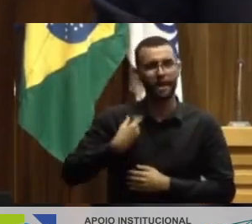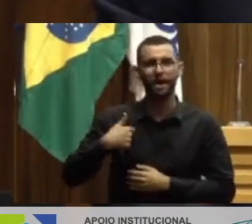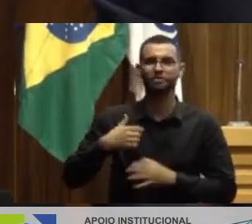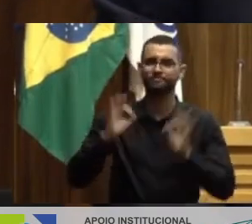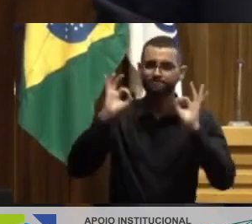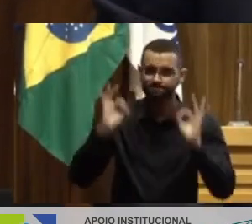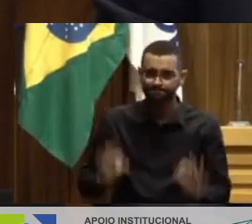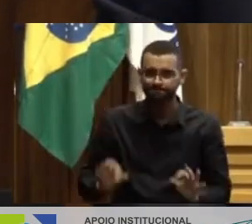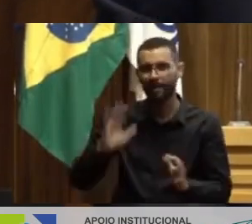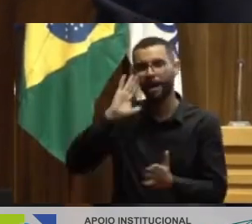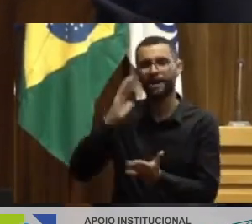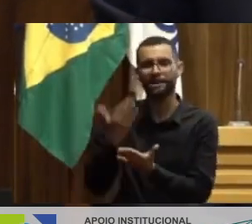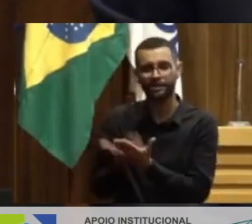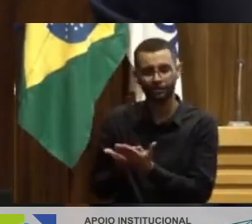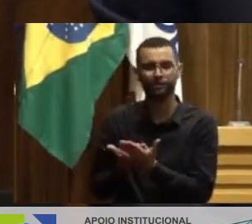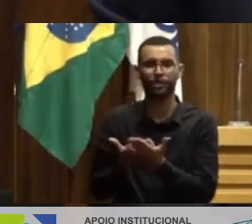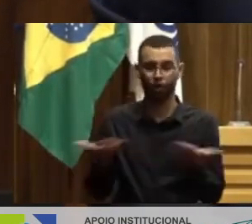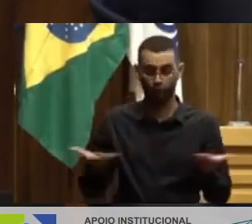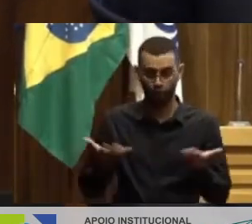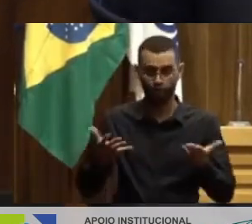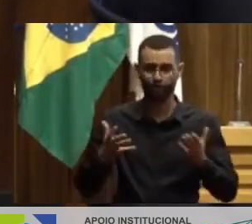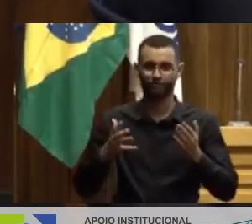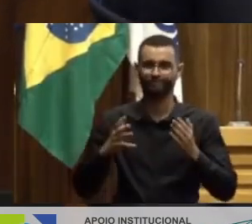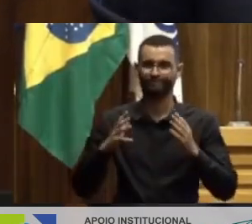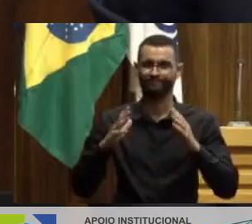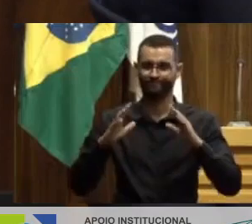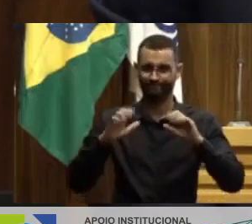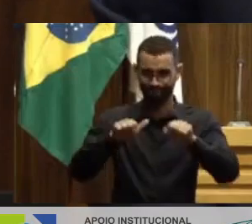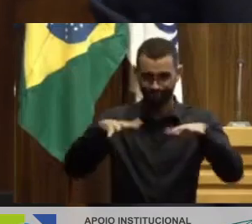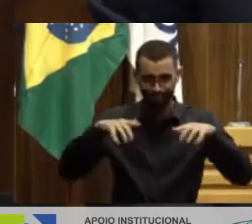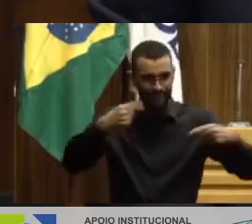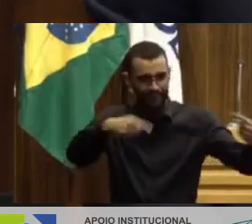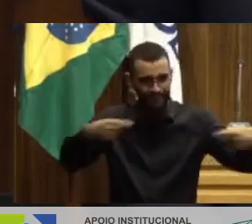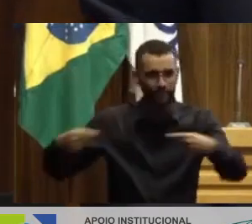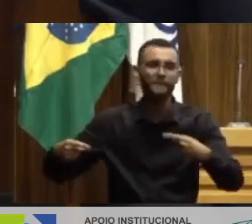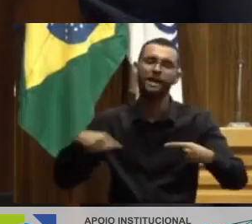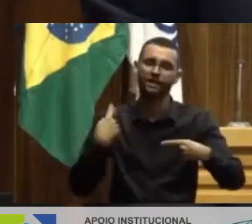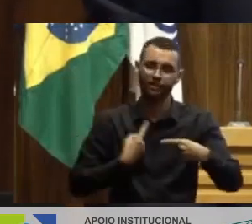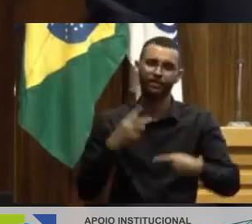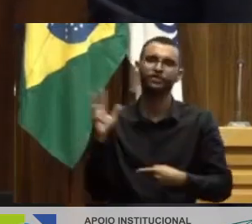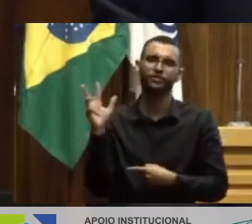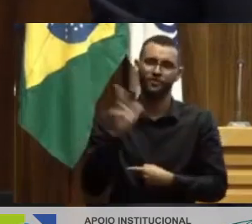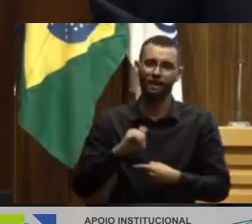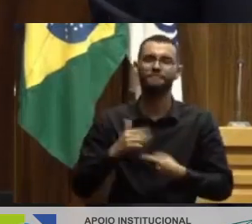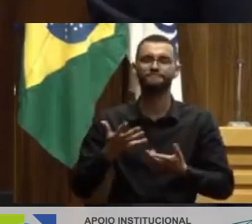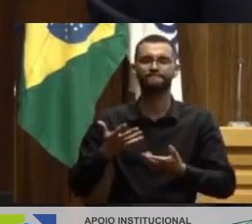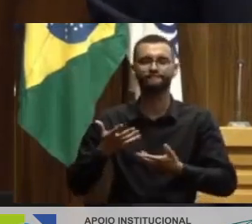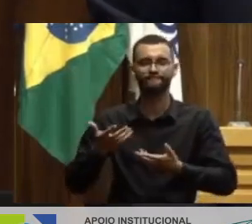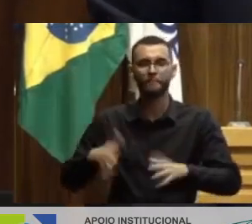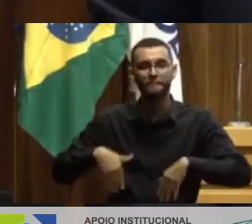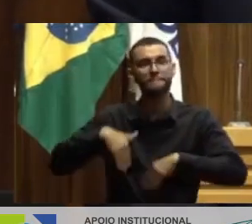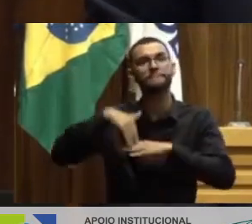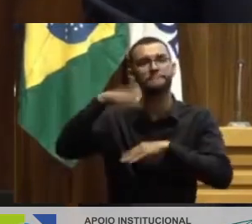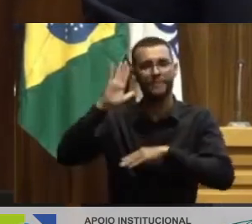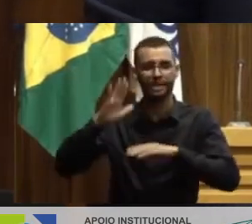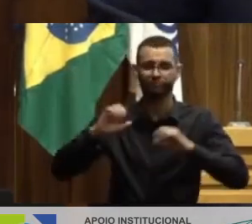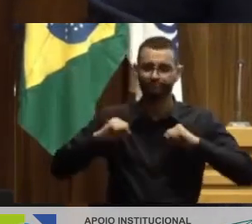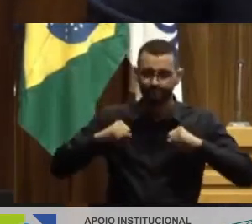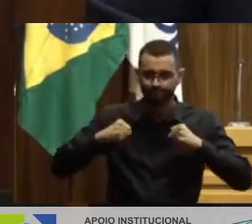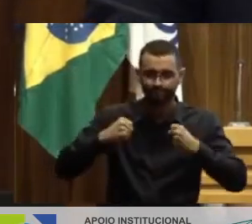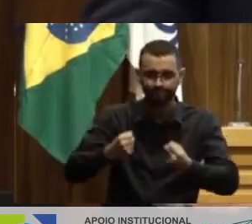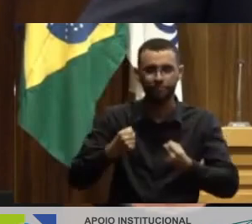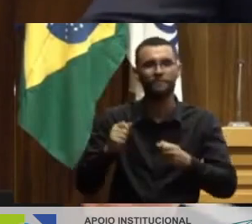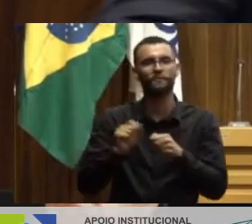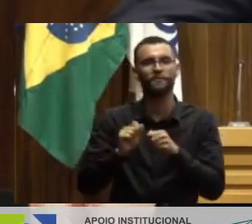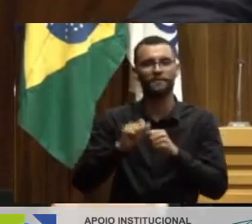partir deste dia, desse nosso fórum, desse debate, nós sairemos mais entusiasmados e motivados a fazer com que o nosso